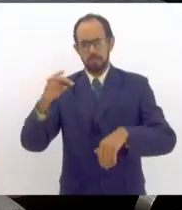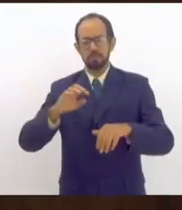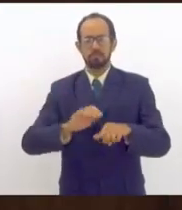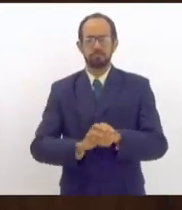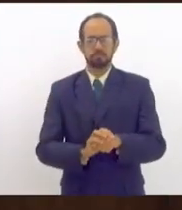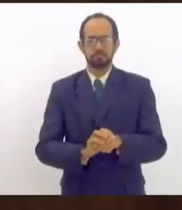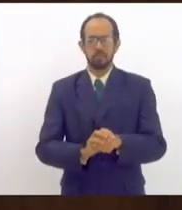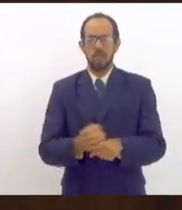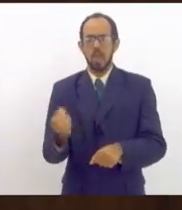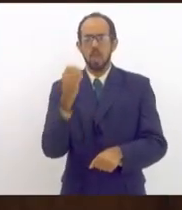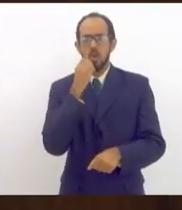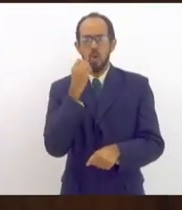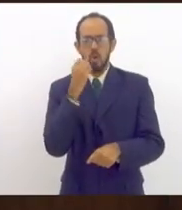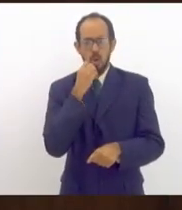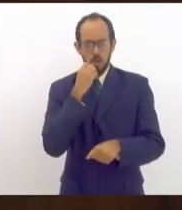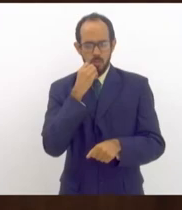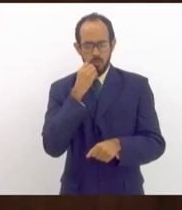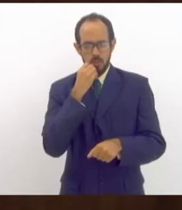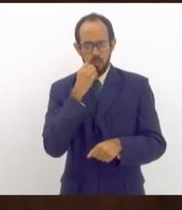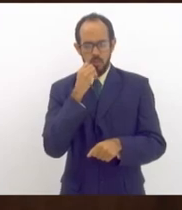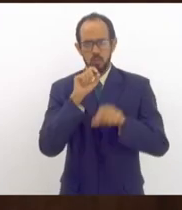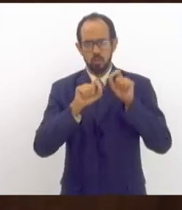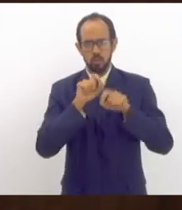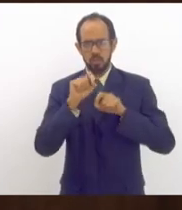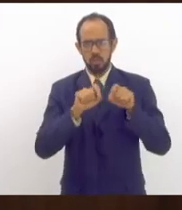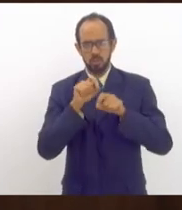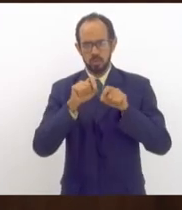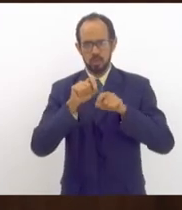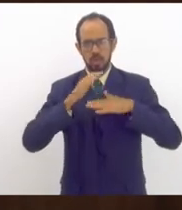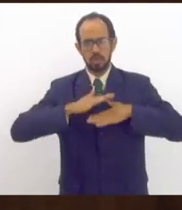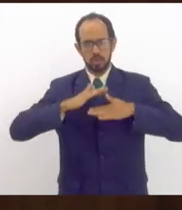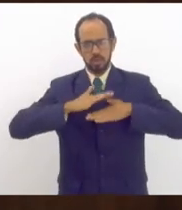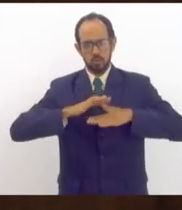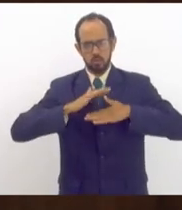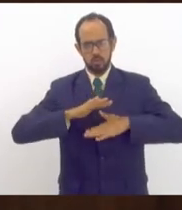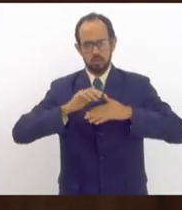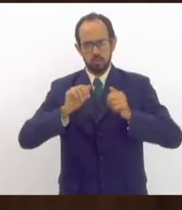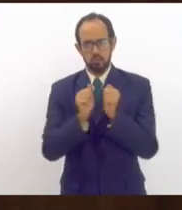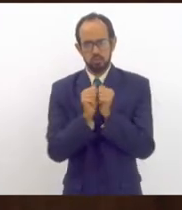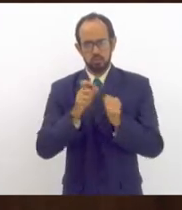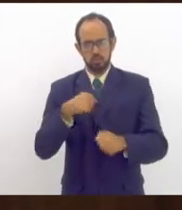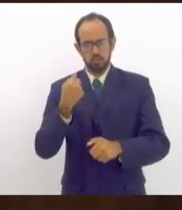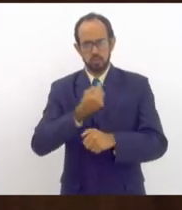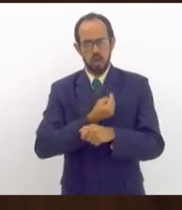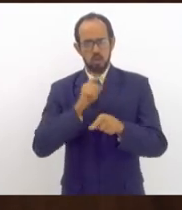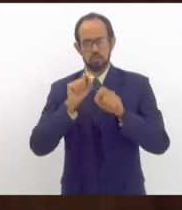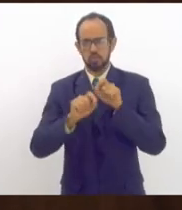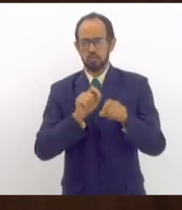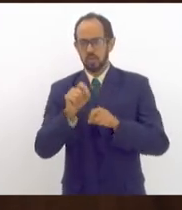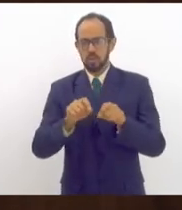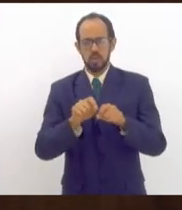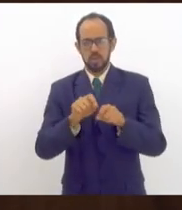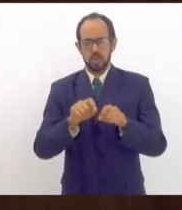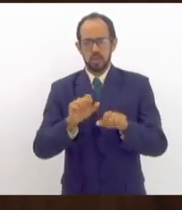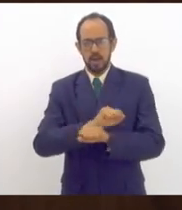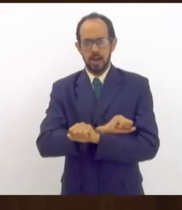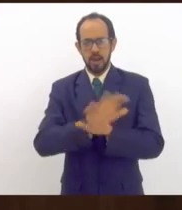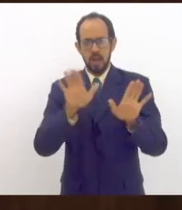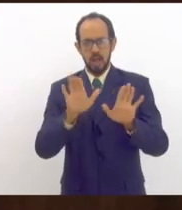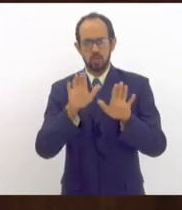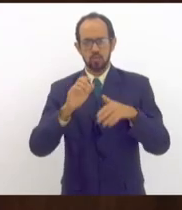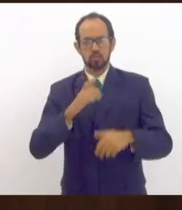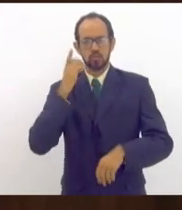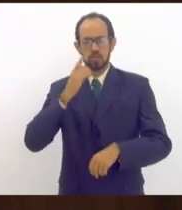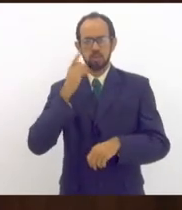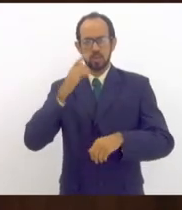que tá pacificado aqui e entre nós que evidente os parlamentares têm a